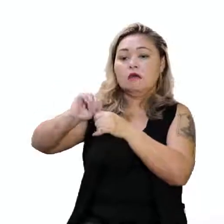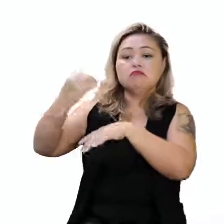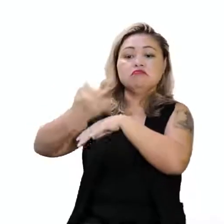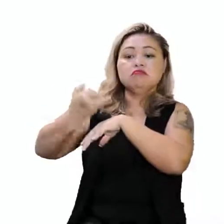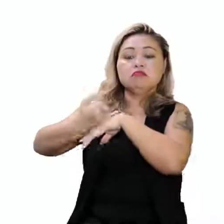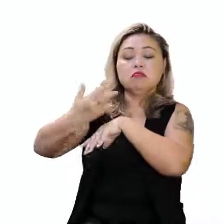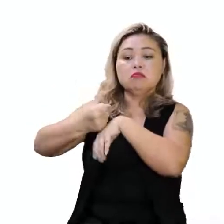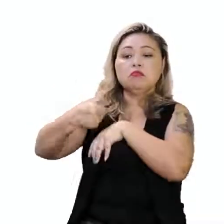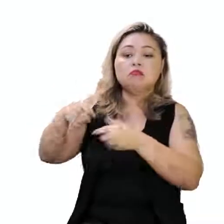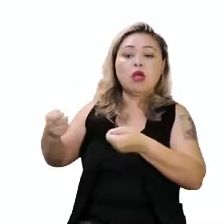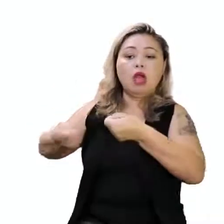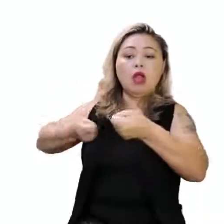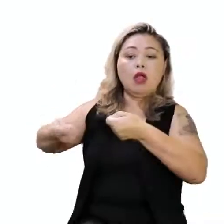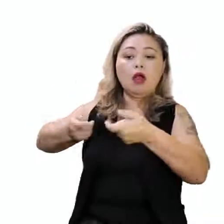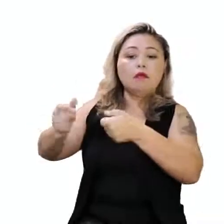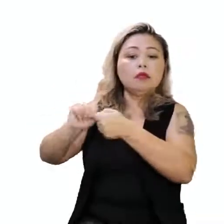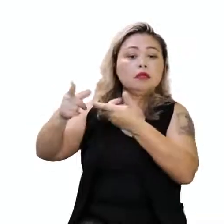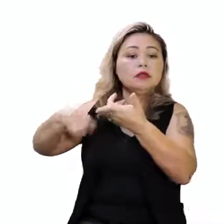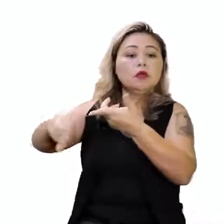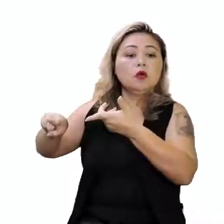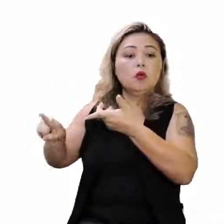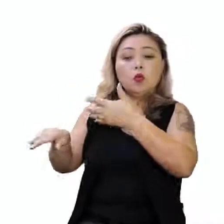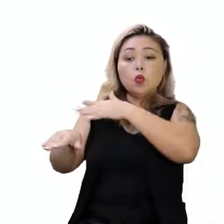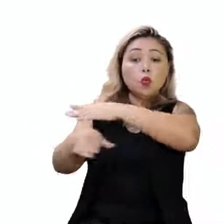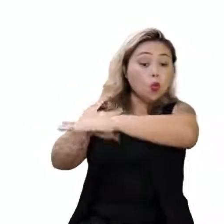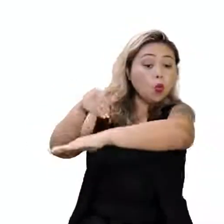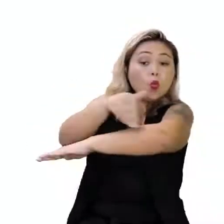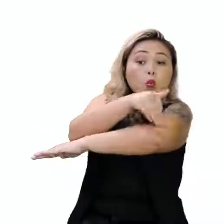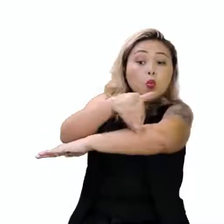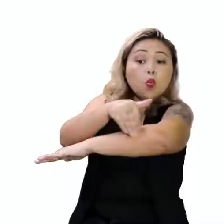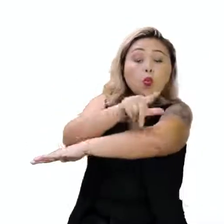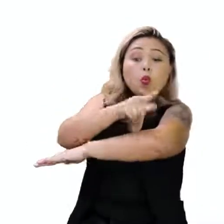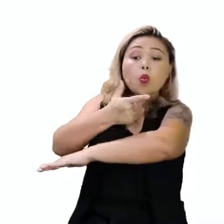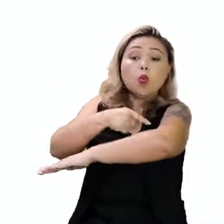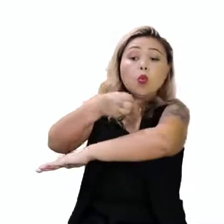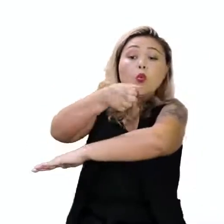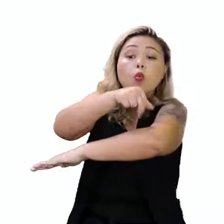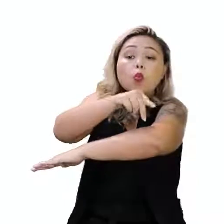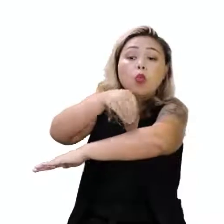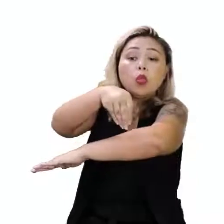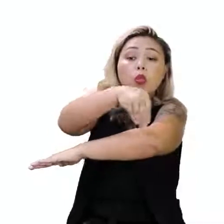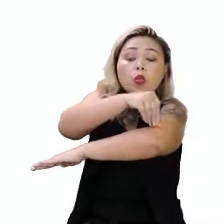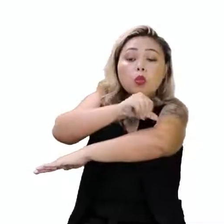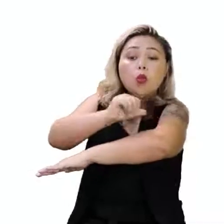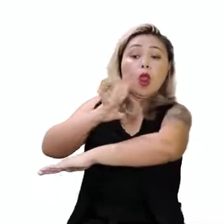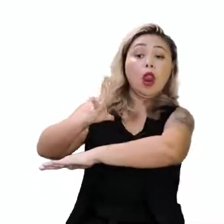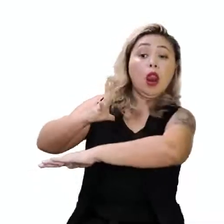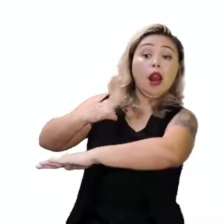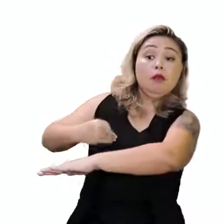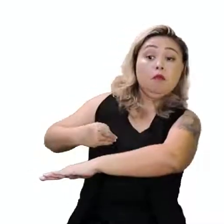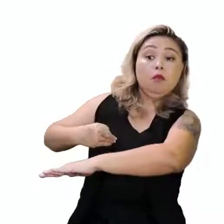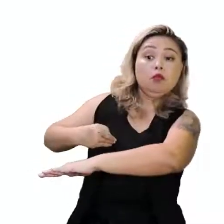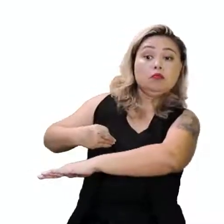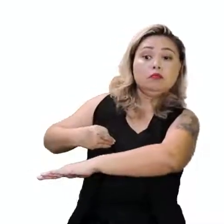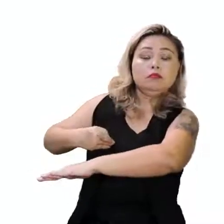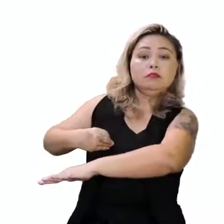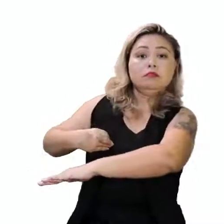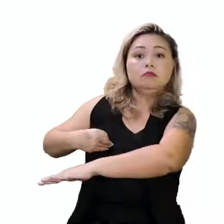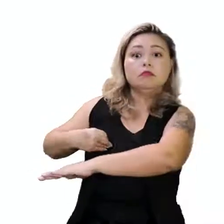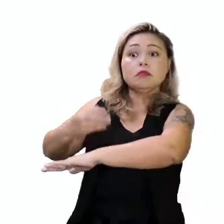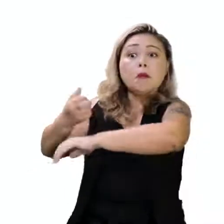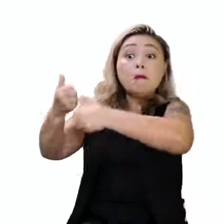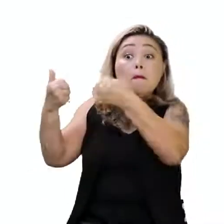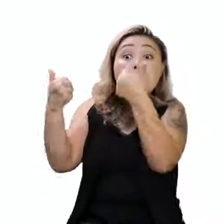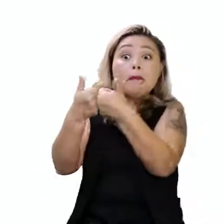área de mineração. E aqui o solo limpo de contaminação. Tão próximos, não estão